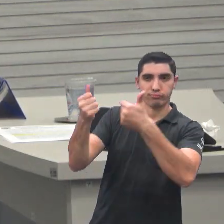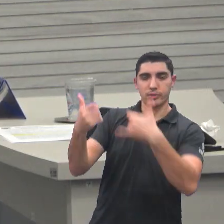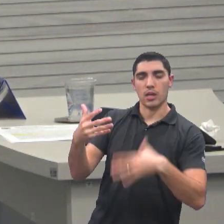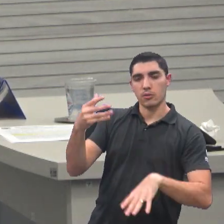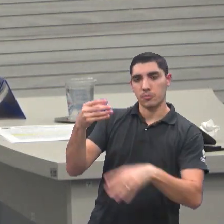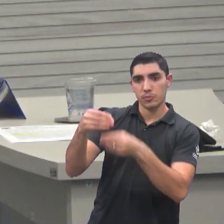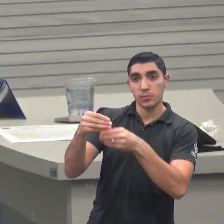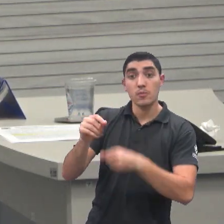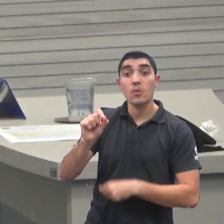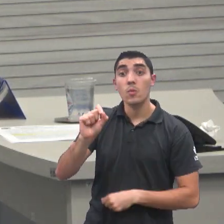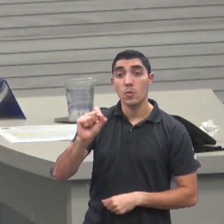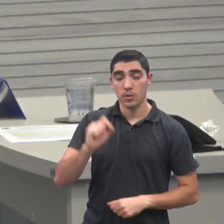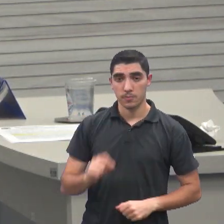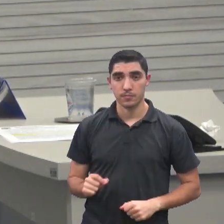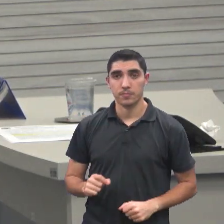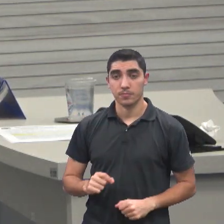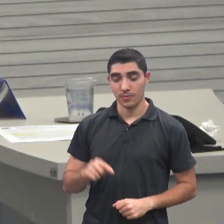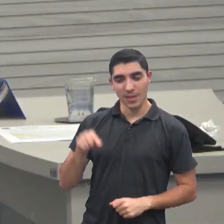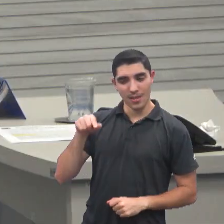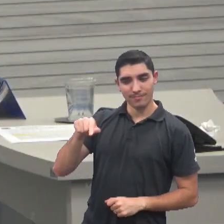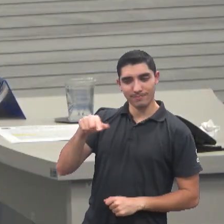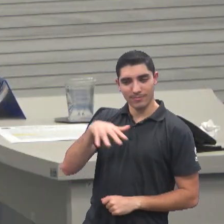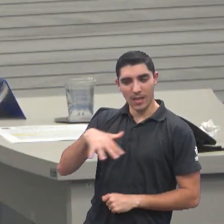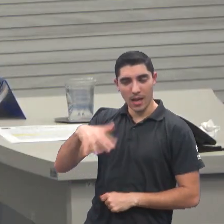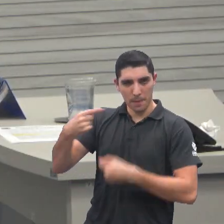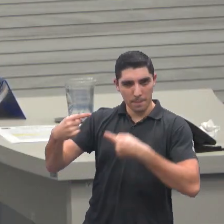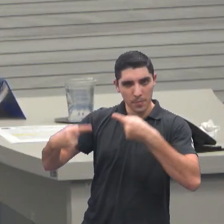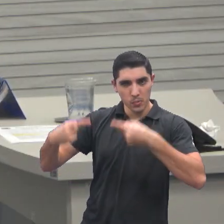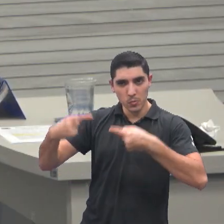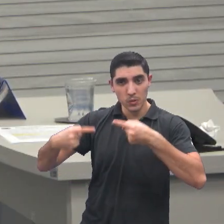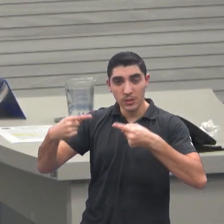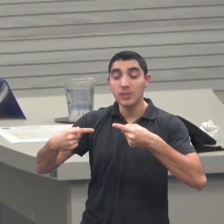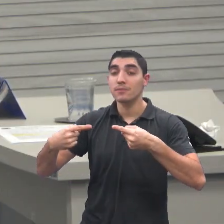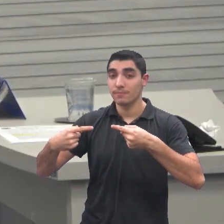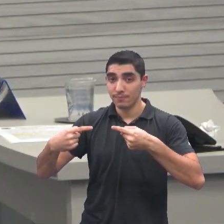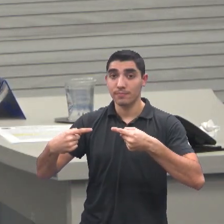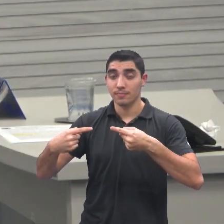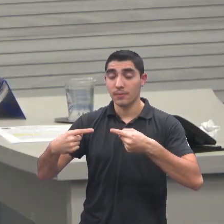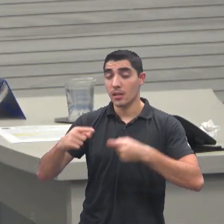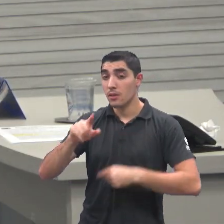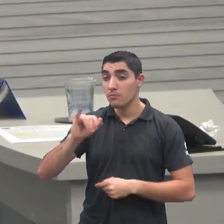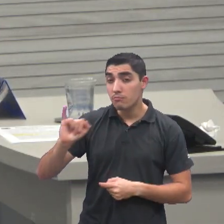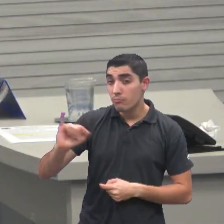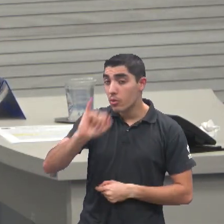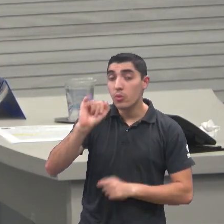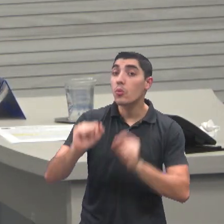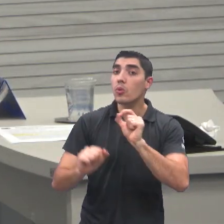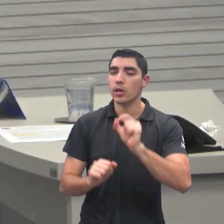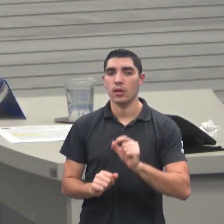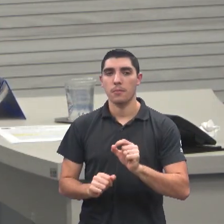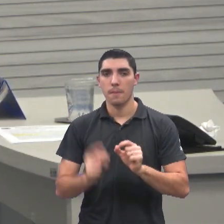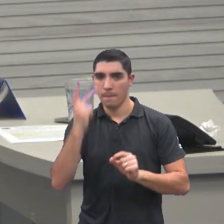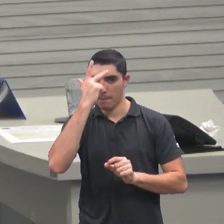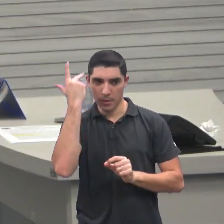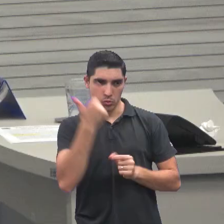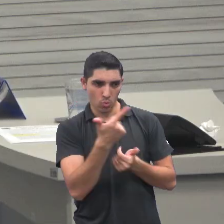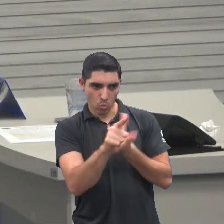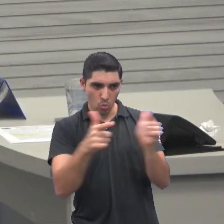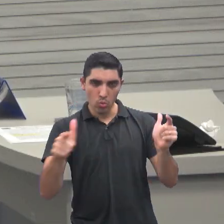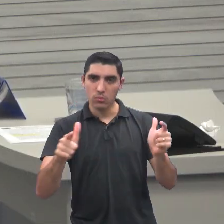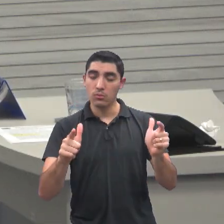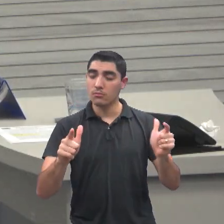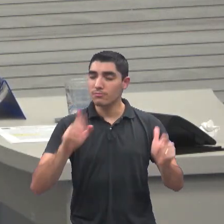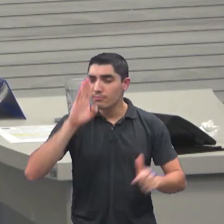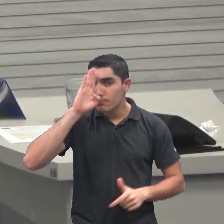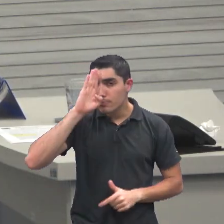na política a gente tem que, primeira coisa que a gente tem que ter é respeito pela pessoa do outro. A